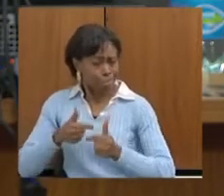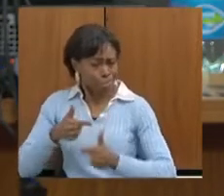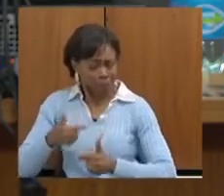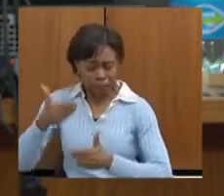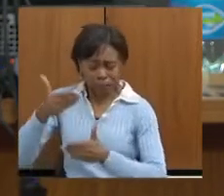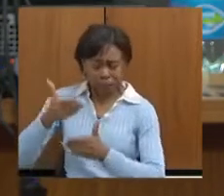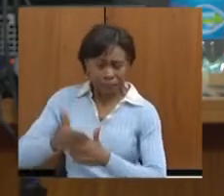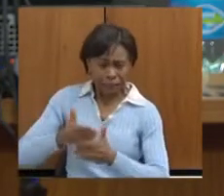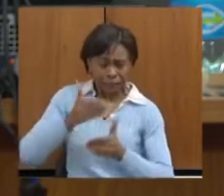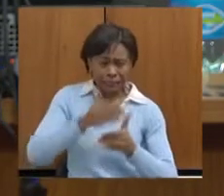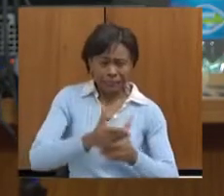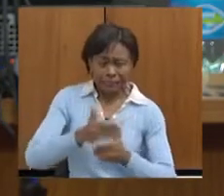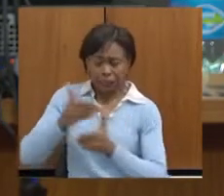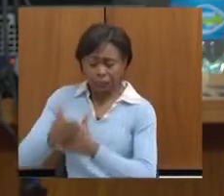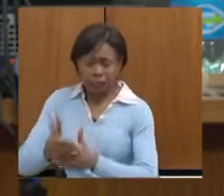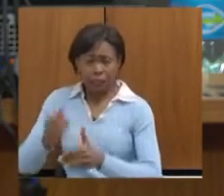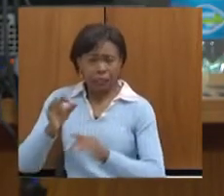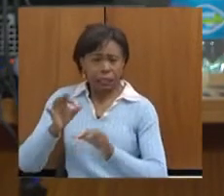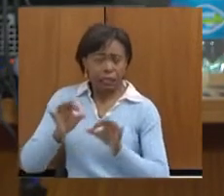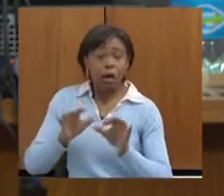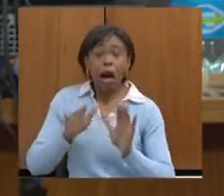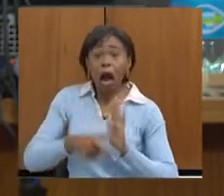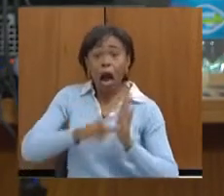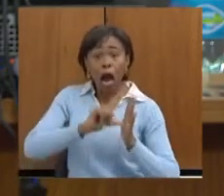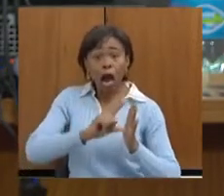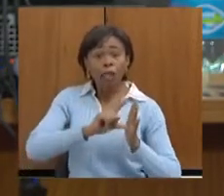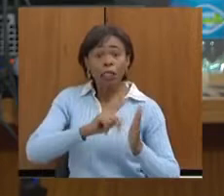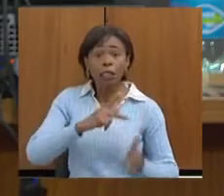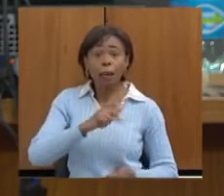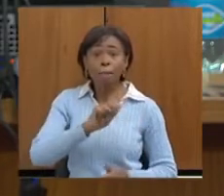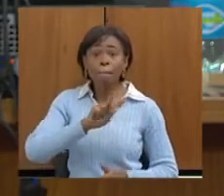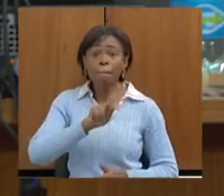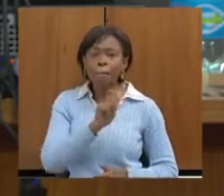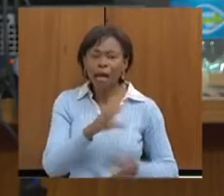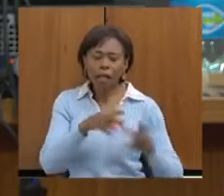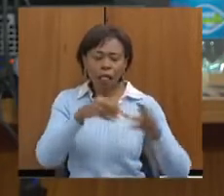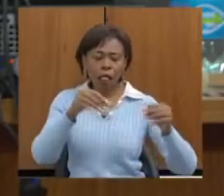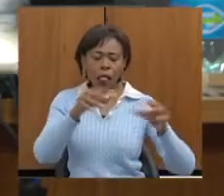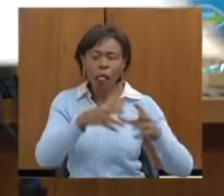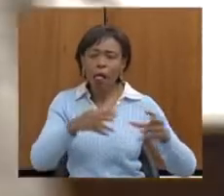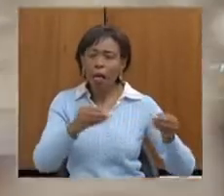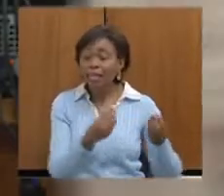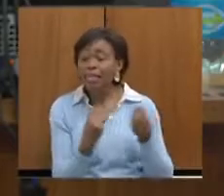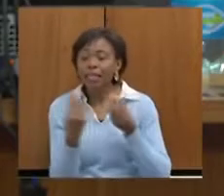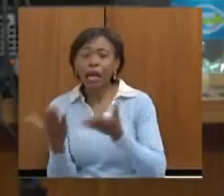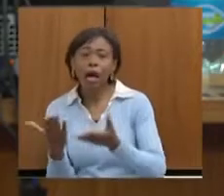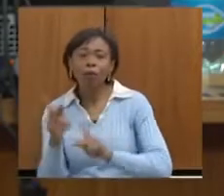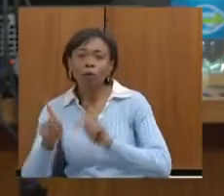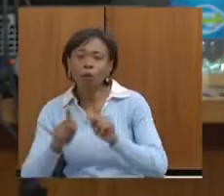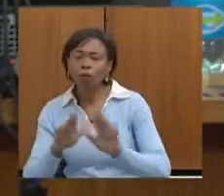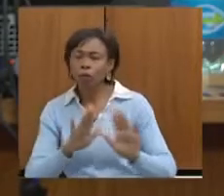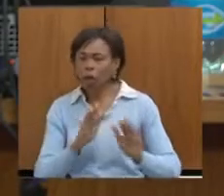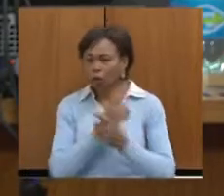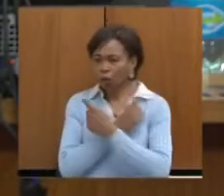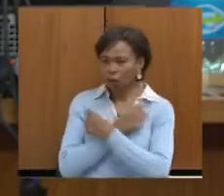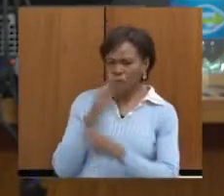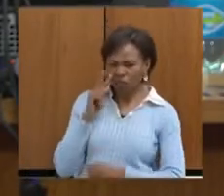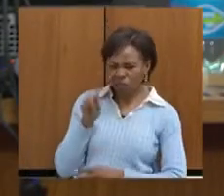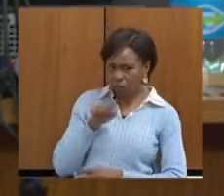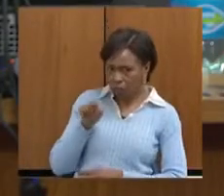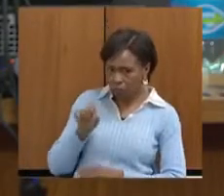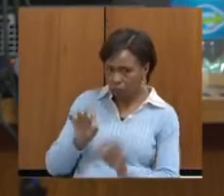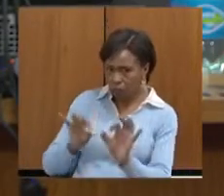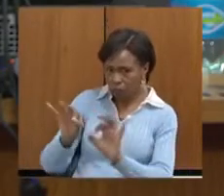é antes a palha era foram fornecidas para o povo e quando ele ver que o povo está organizando se organizando para